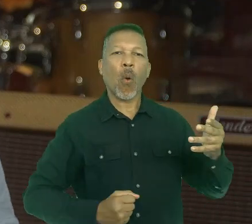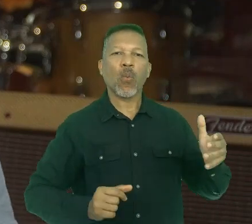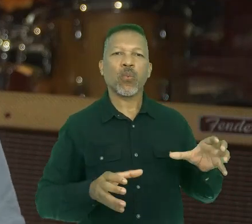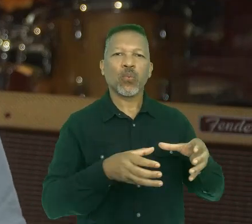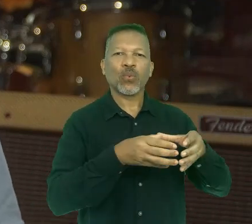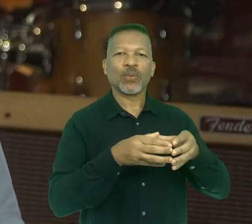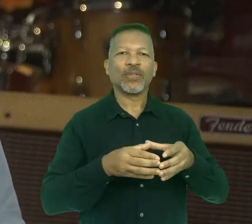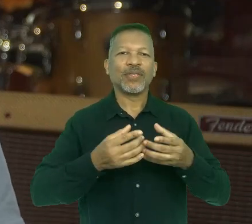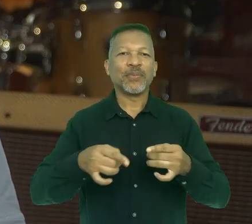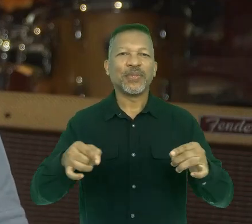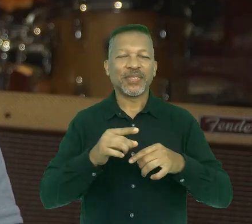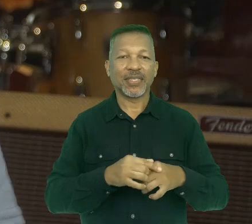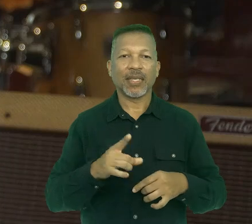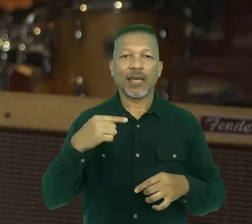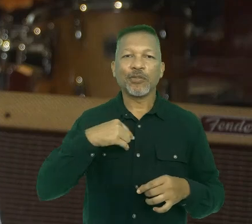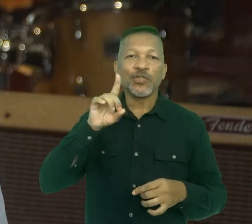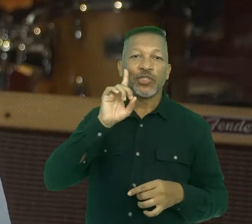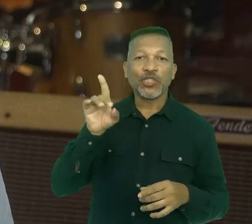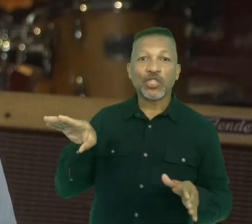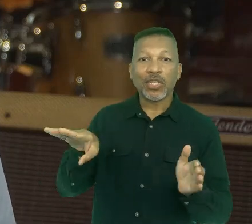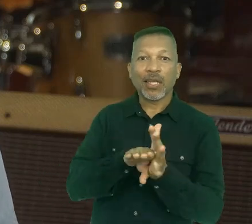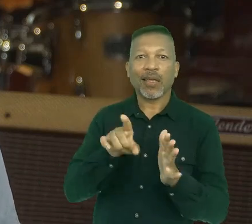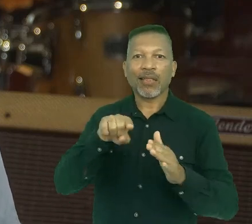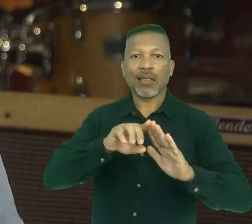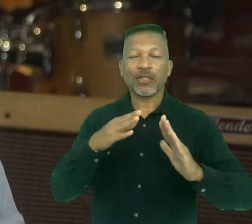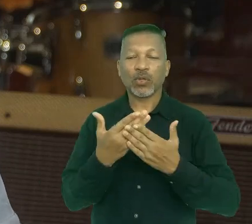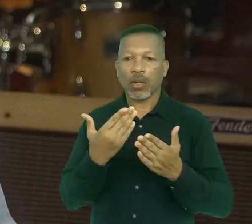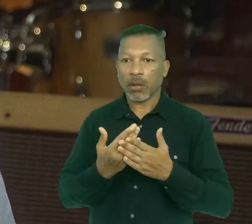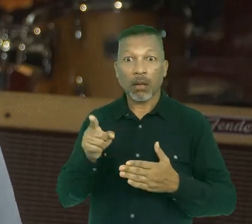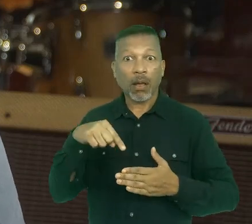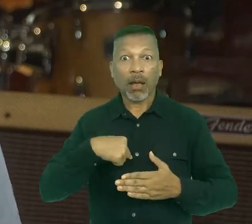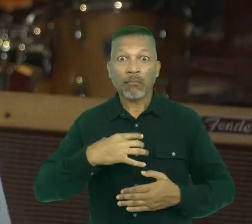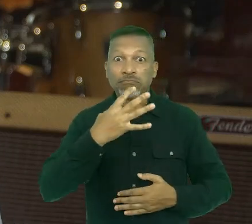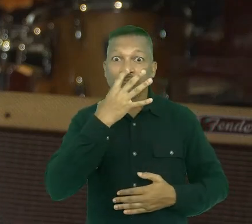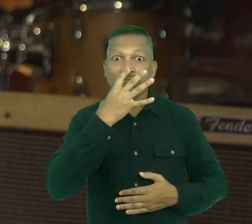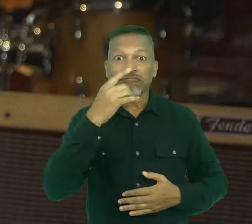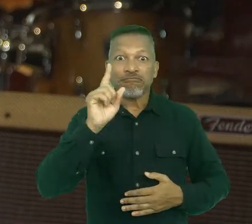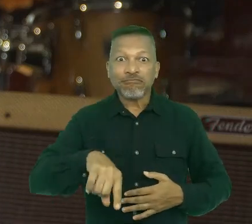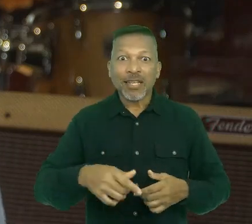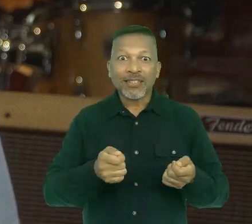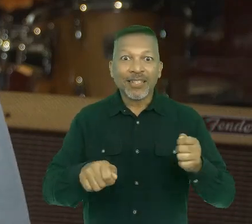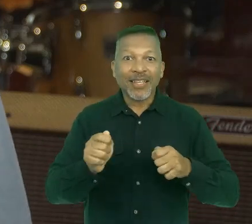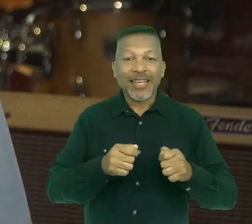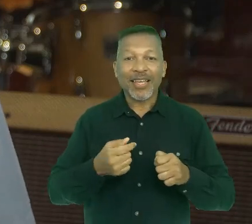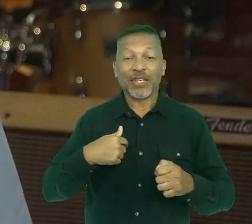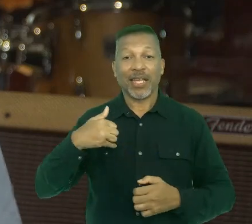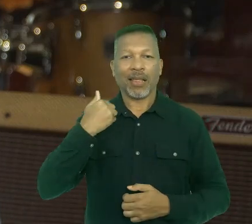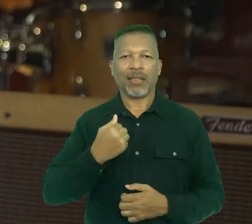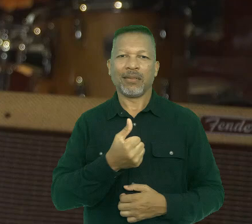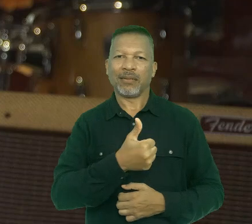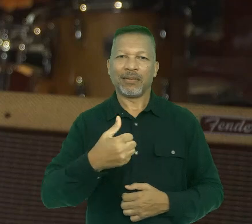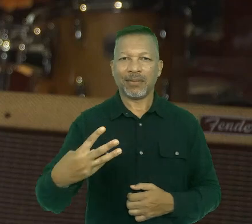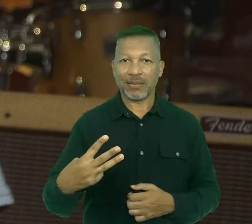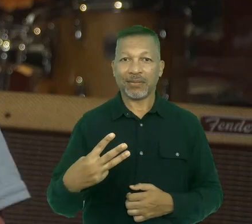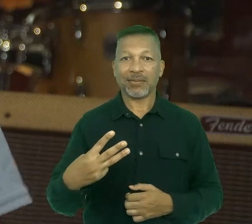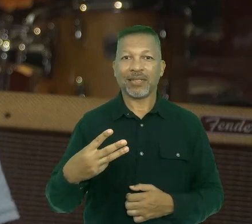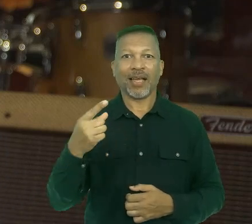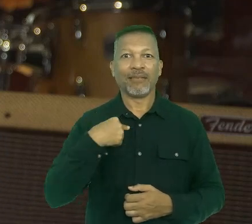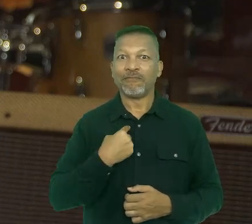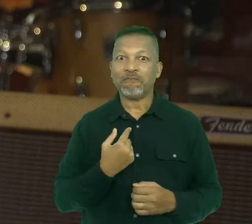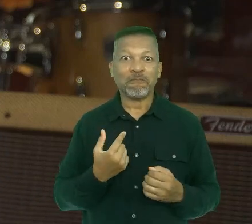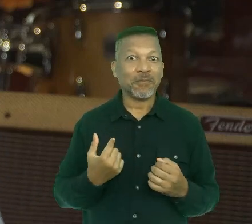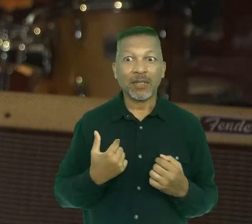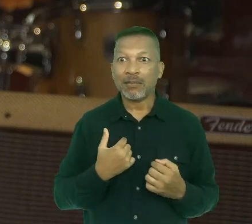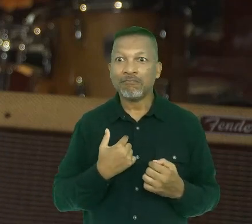eu chego da escola um dia, poxa, o que eu olho? Pai, uma banda tocando aqui, o que é isso? Eu tinha 13 anos. Aí